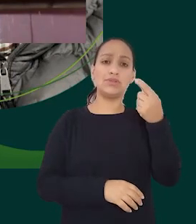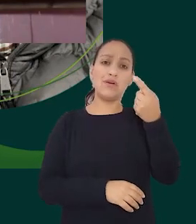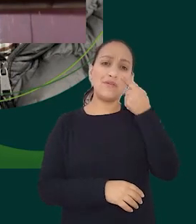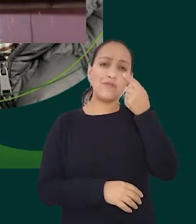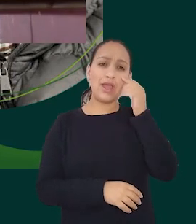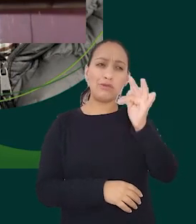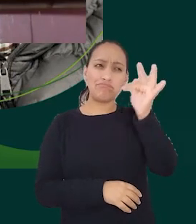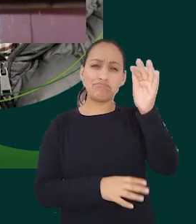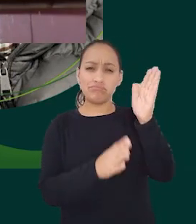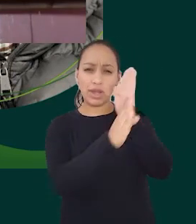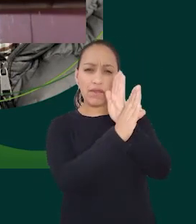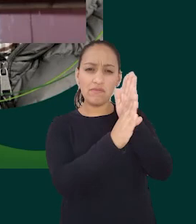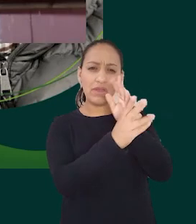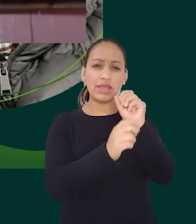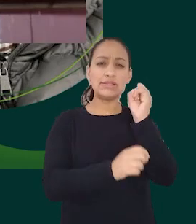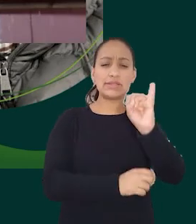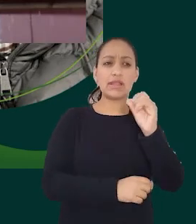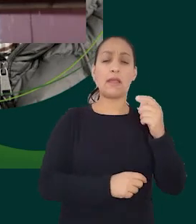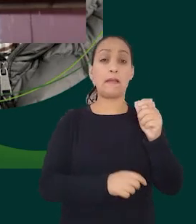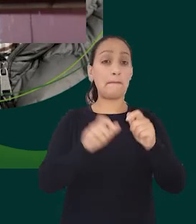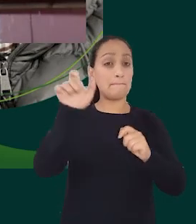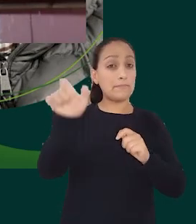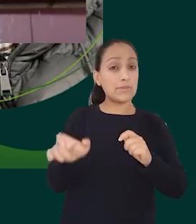prever se a pessoa